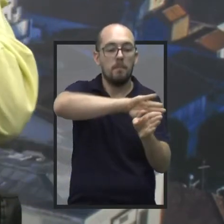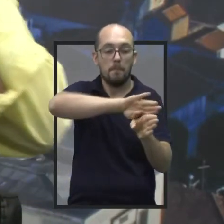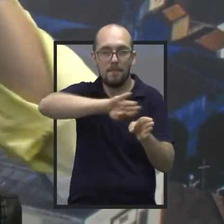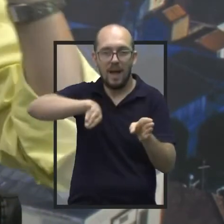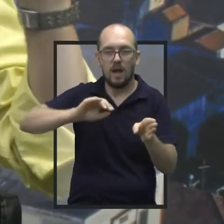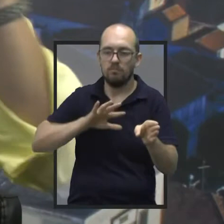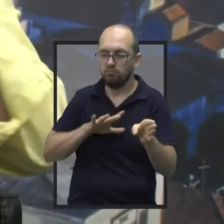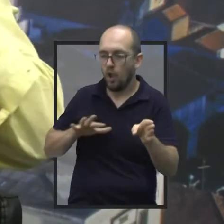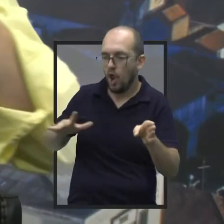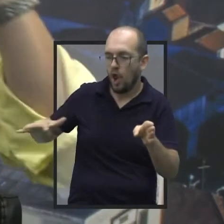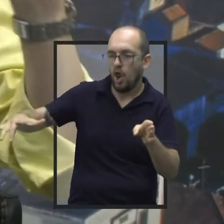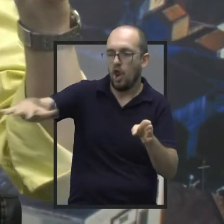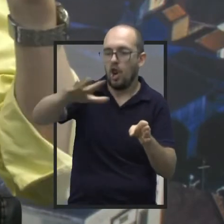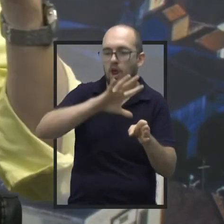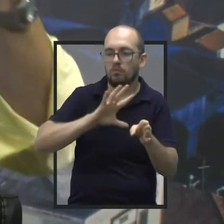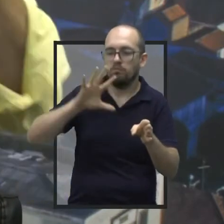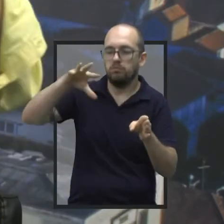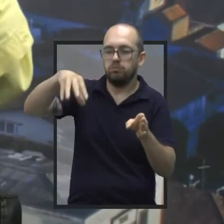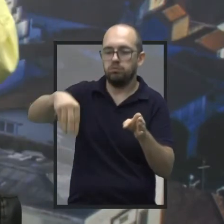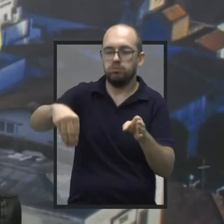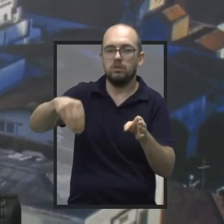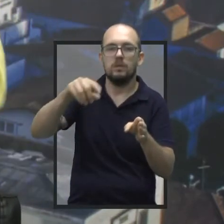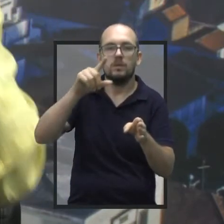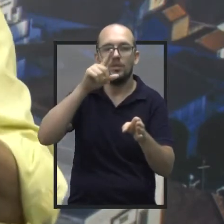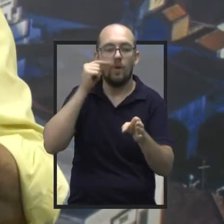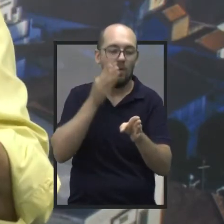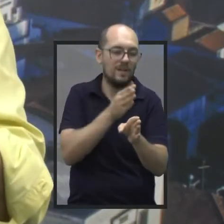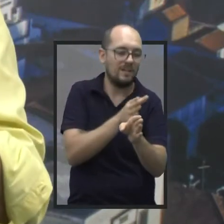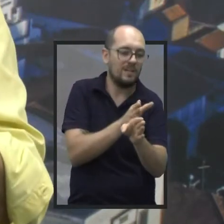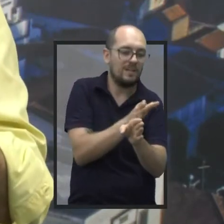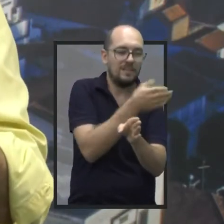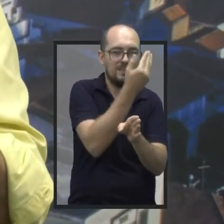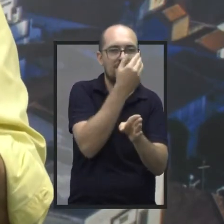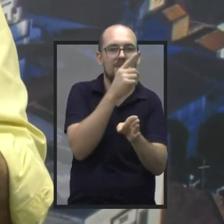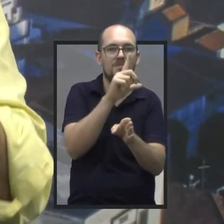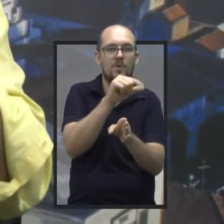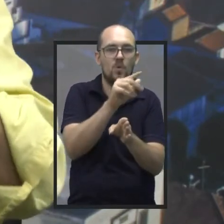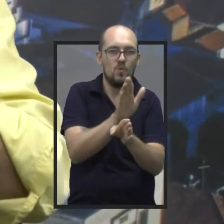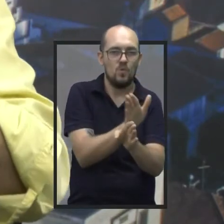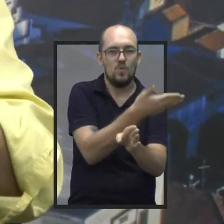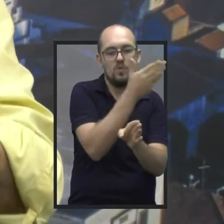todas essa gama de cidades que estão do rio Tietê para cá,